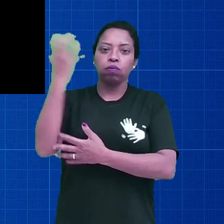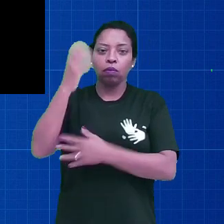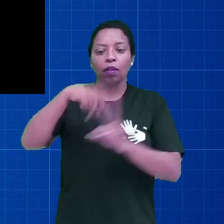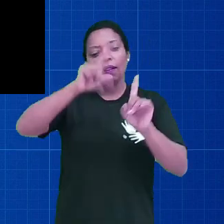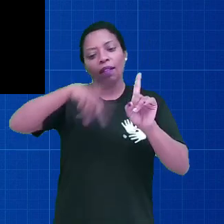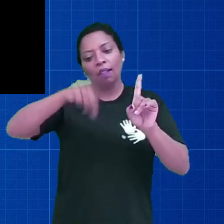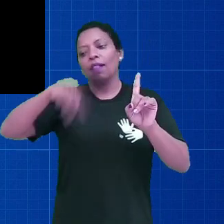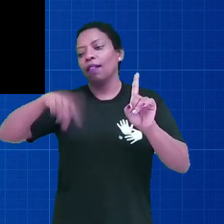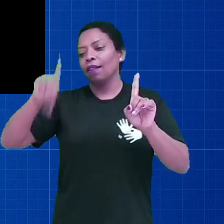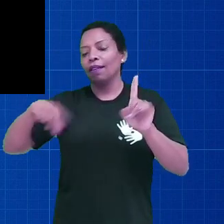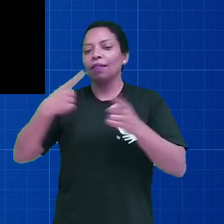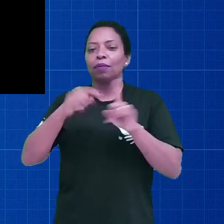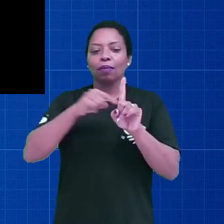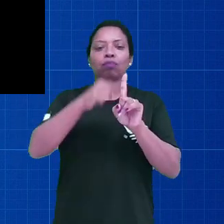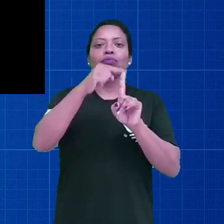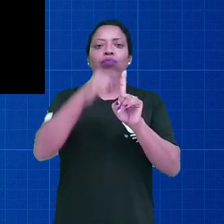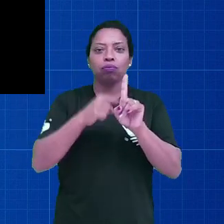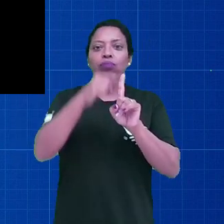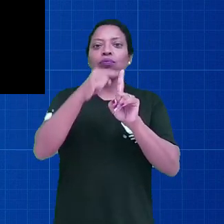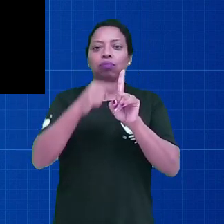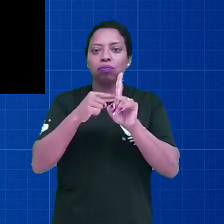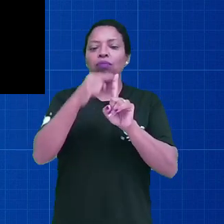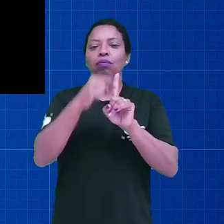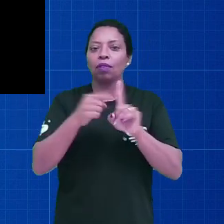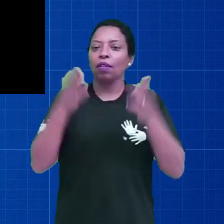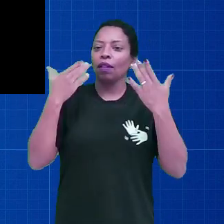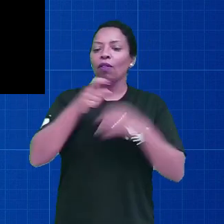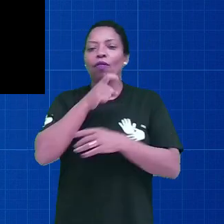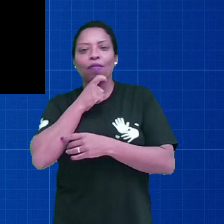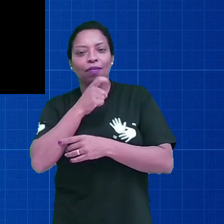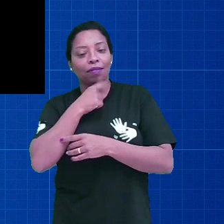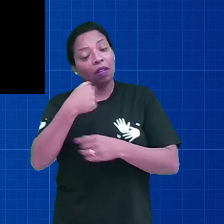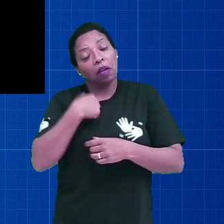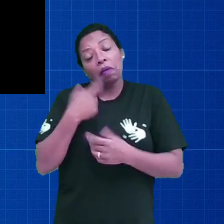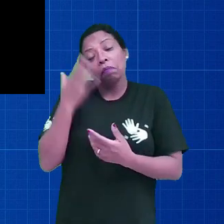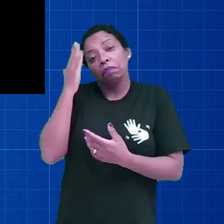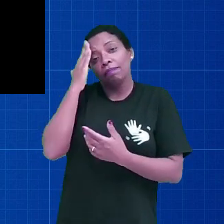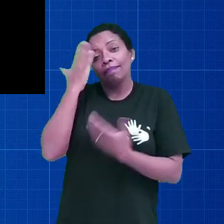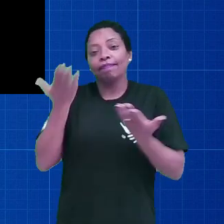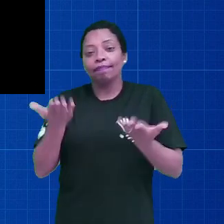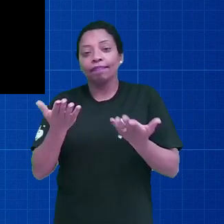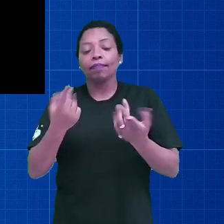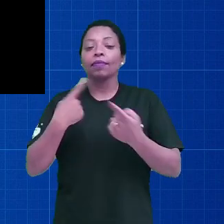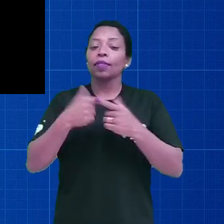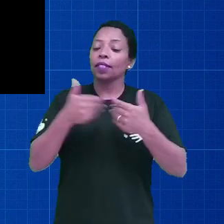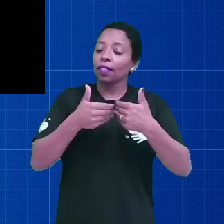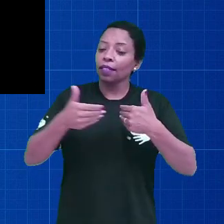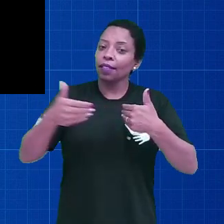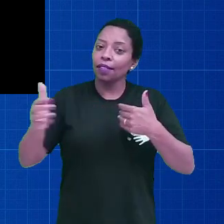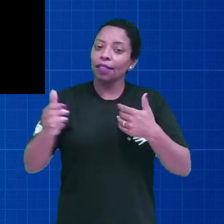ela desce ao longo do tempo, né? E o entendimento disso, ao longo